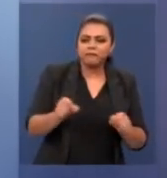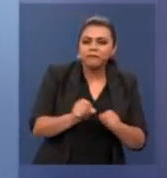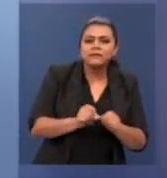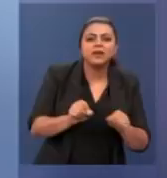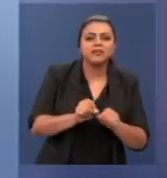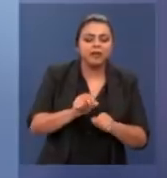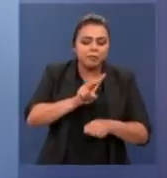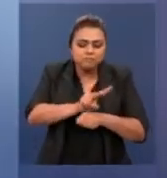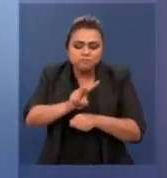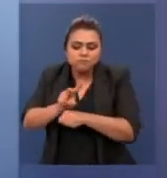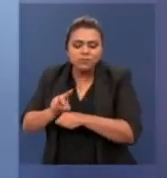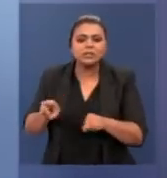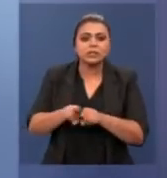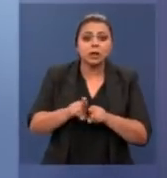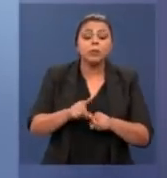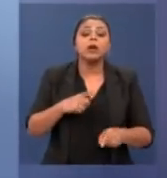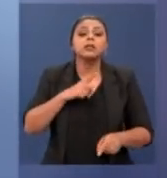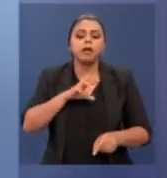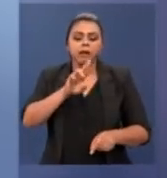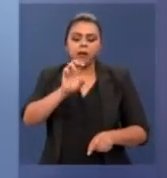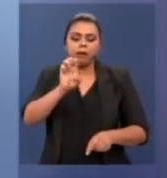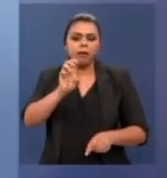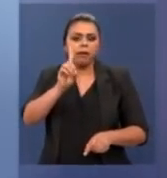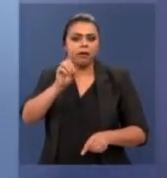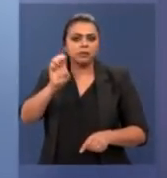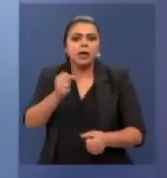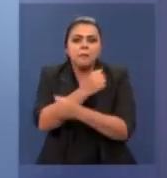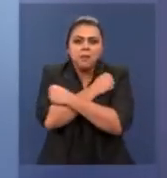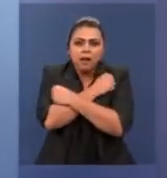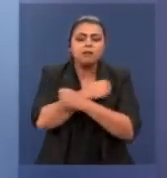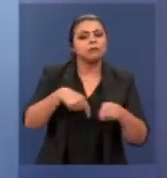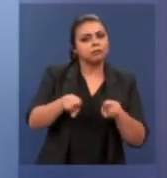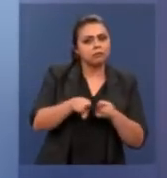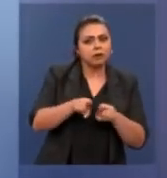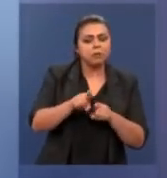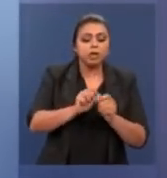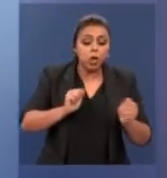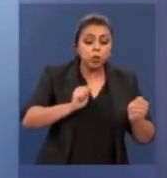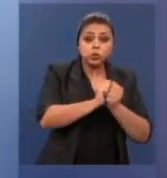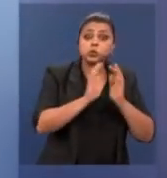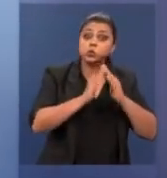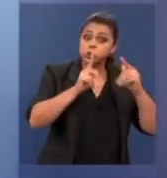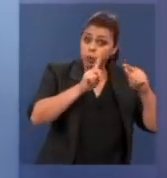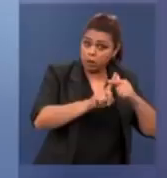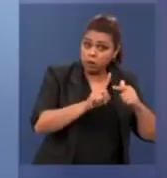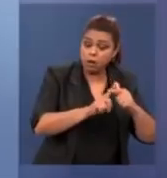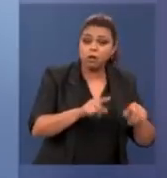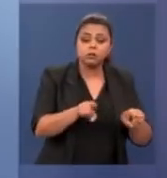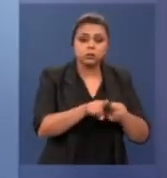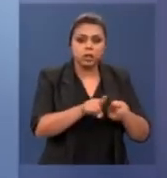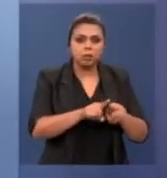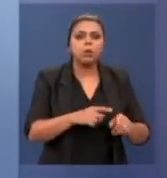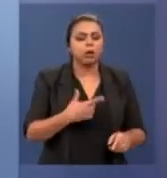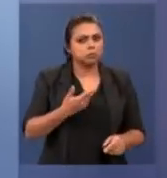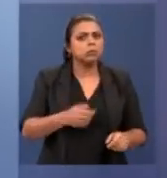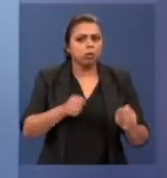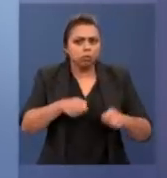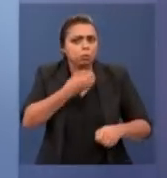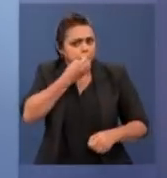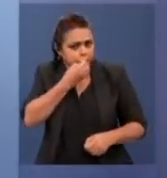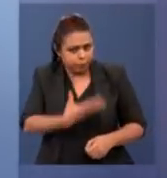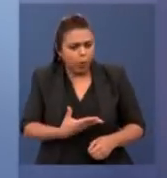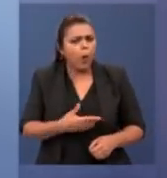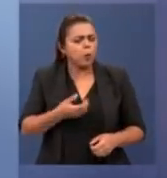importante é muito eficiente rede abraço que nós montamos em parceria com as igrejas cristãs e que dê um resultado extraordinário